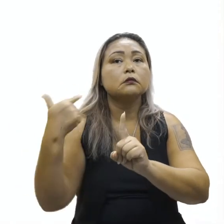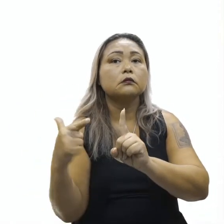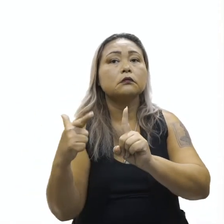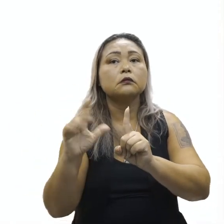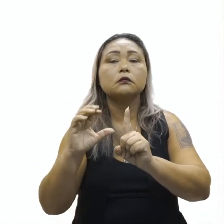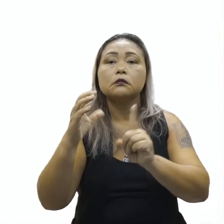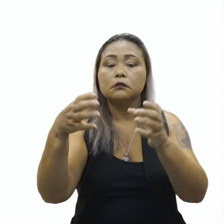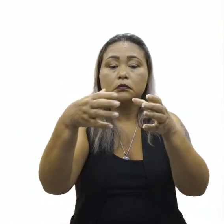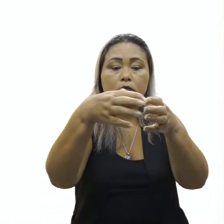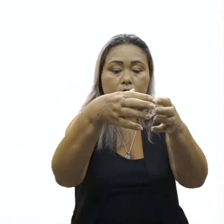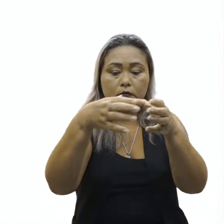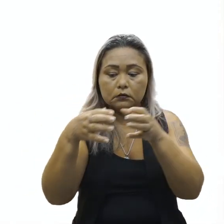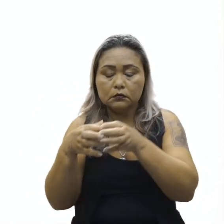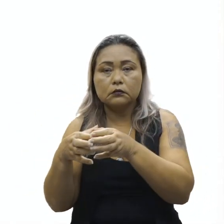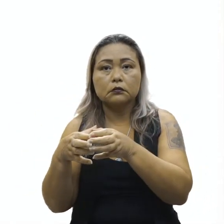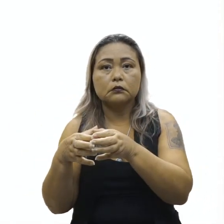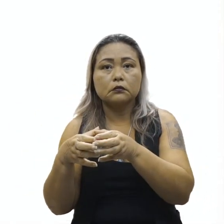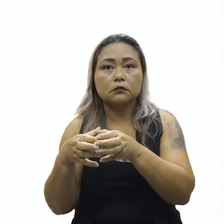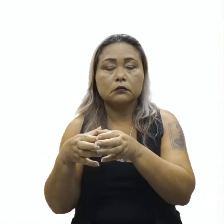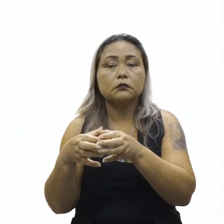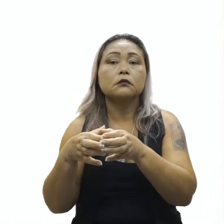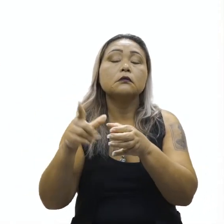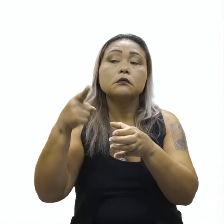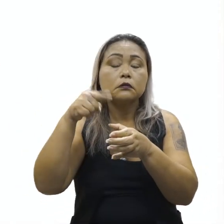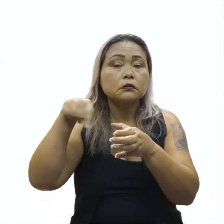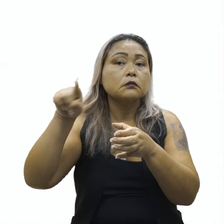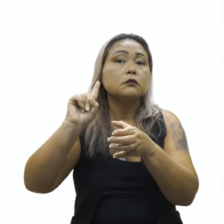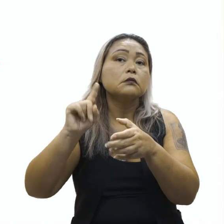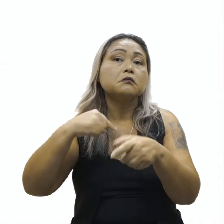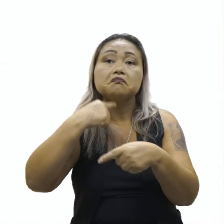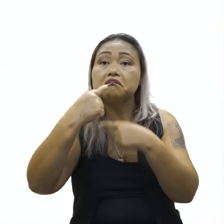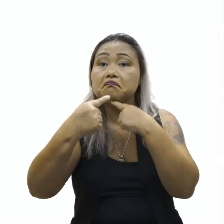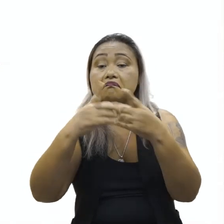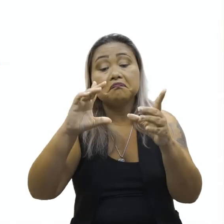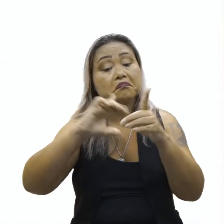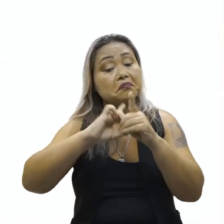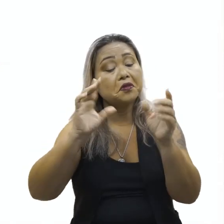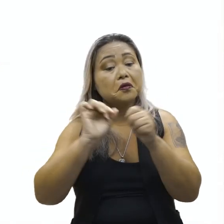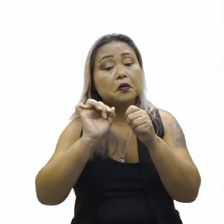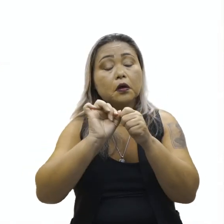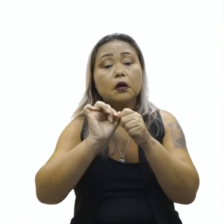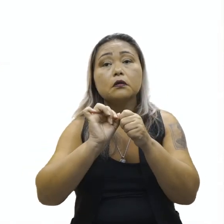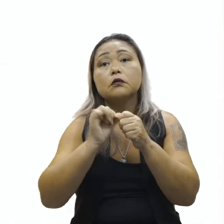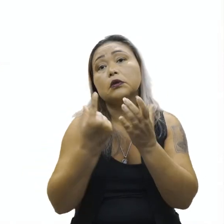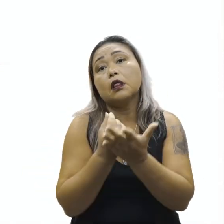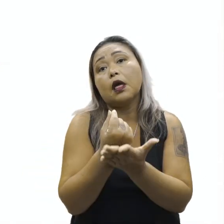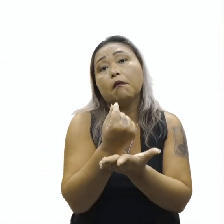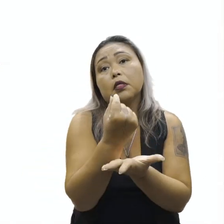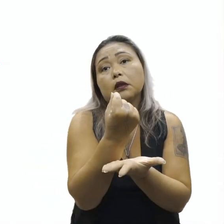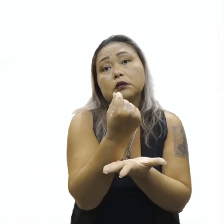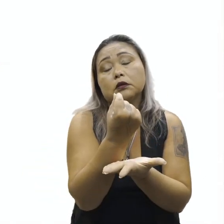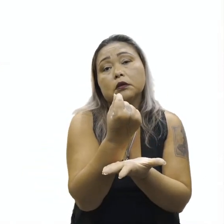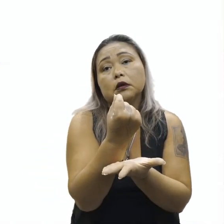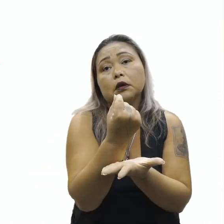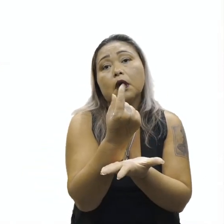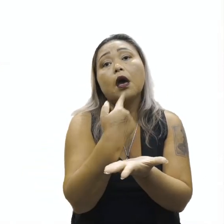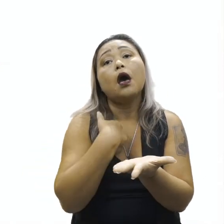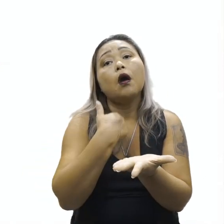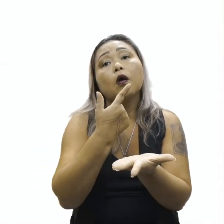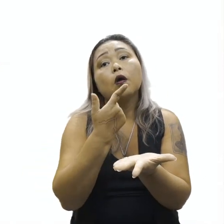classes, primeiro, né? Então, para eles seria inviável uma democracia num sistema capitalista, porque eles acham que